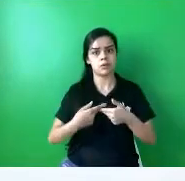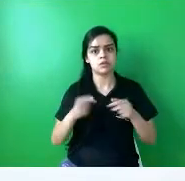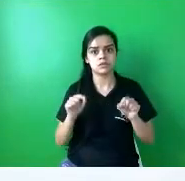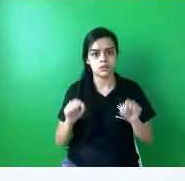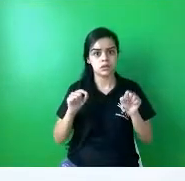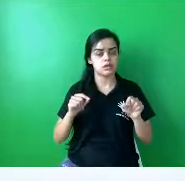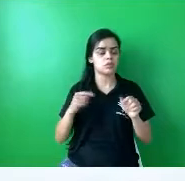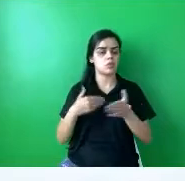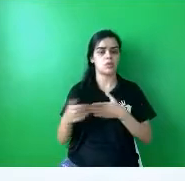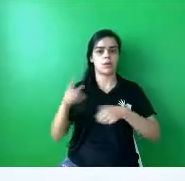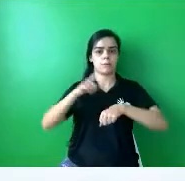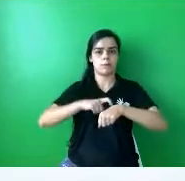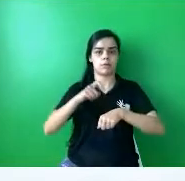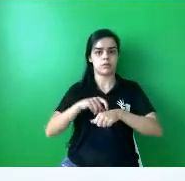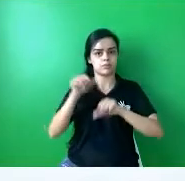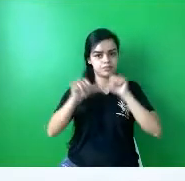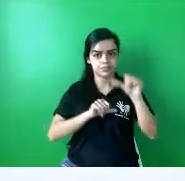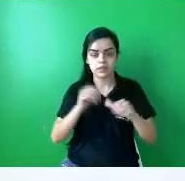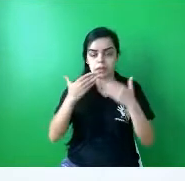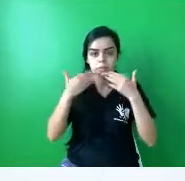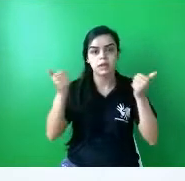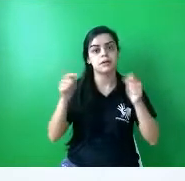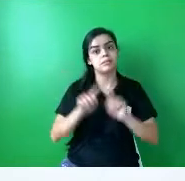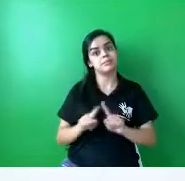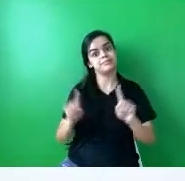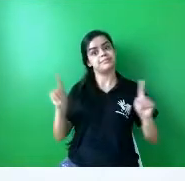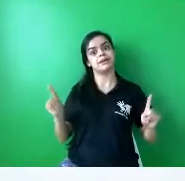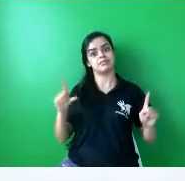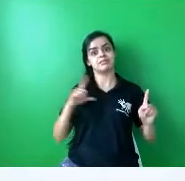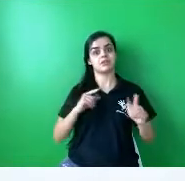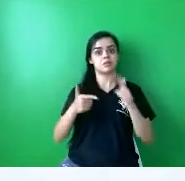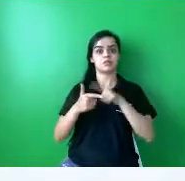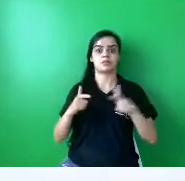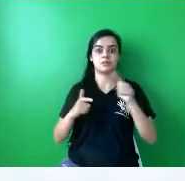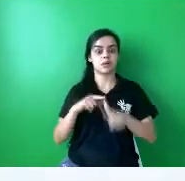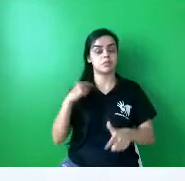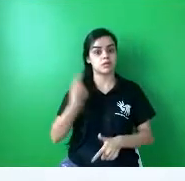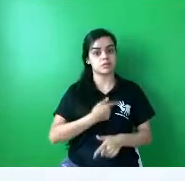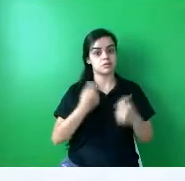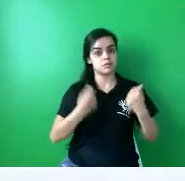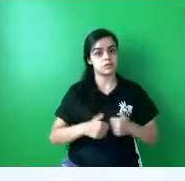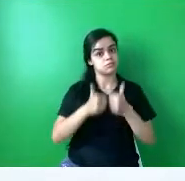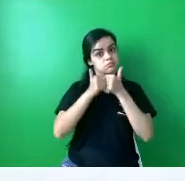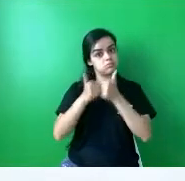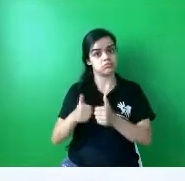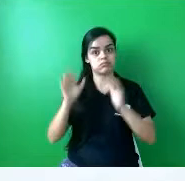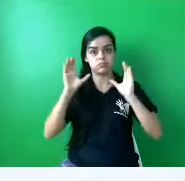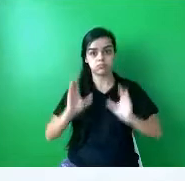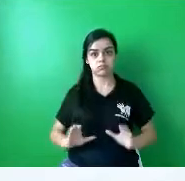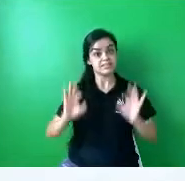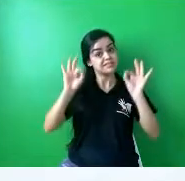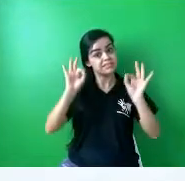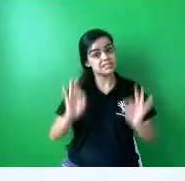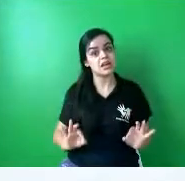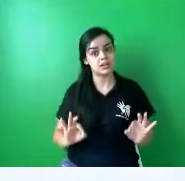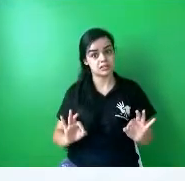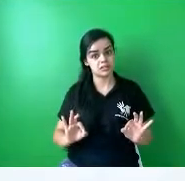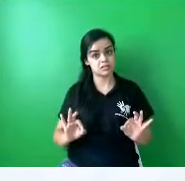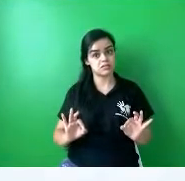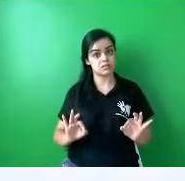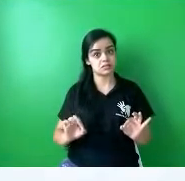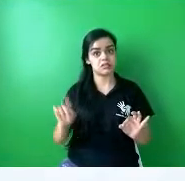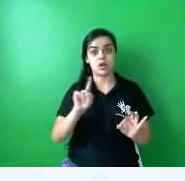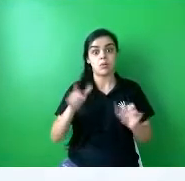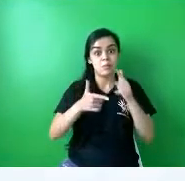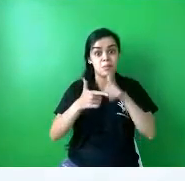a todo tempo, estamos atualizando e melhorando. Mas existe um problema e nós temos que nos comportar de forma adequada para que a gente não tenha um